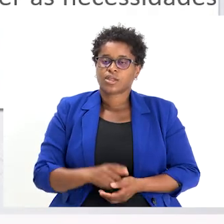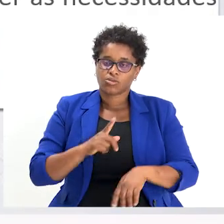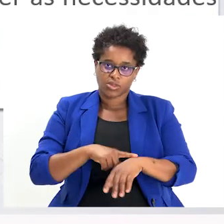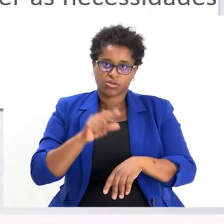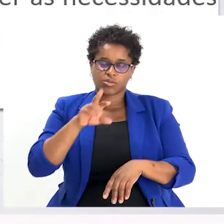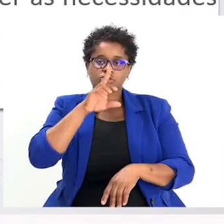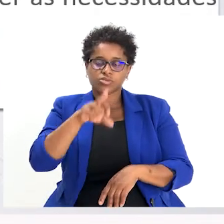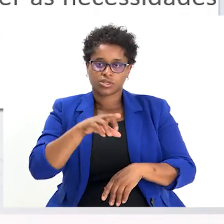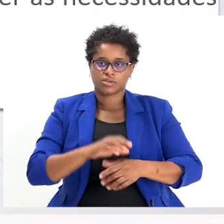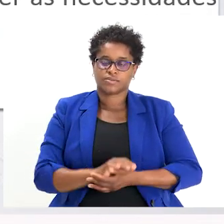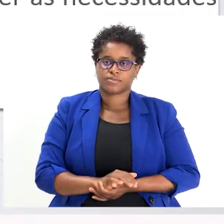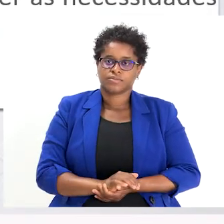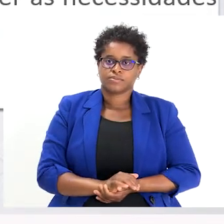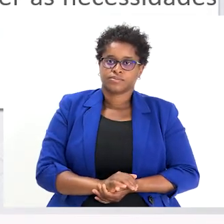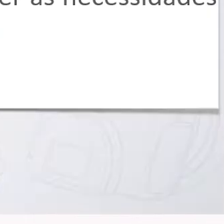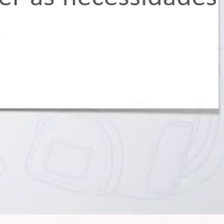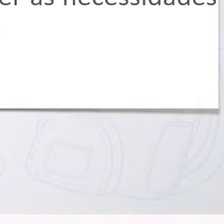para responderem.